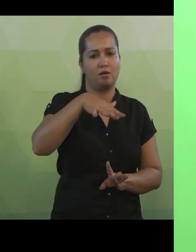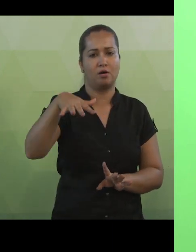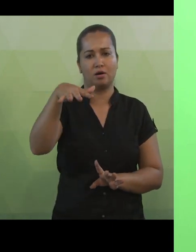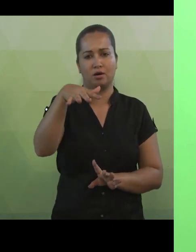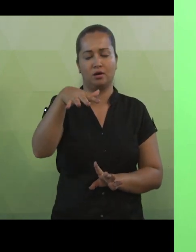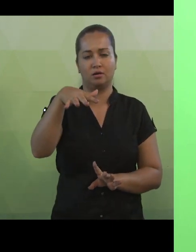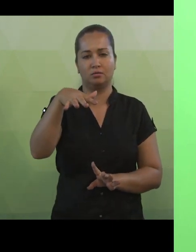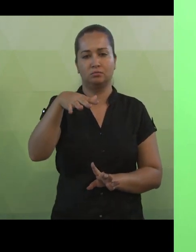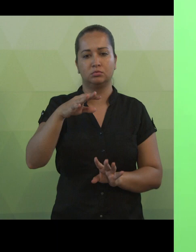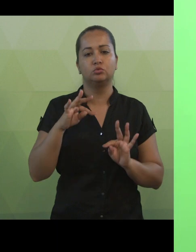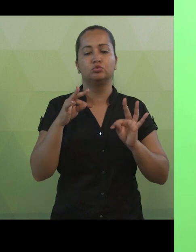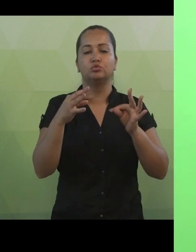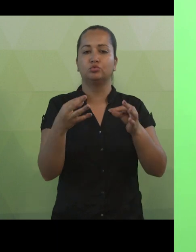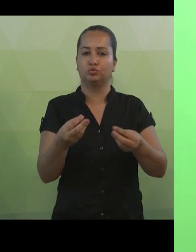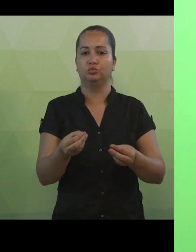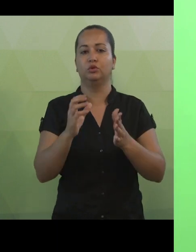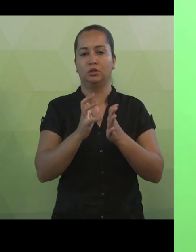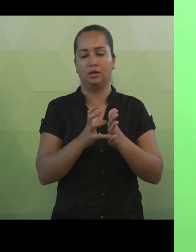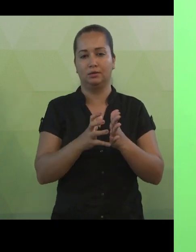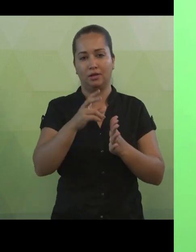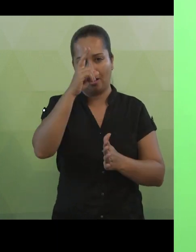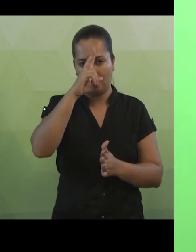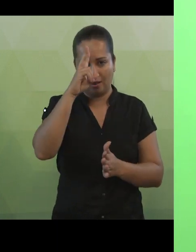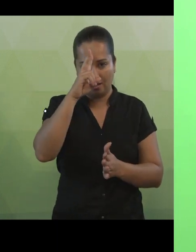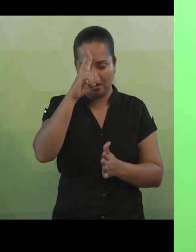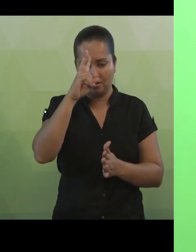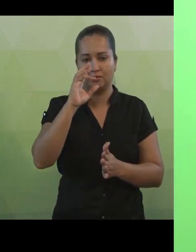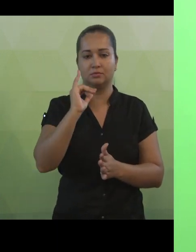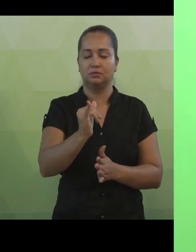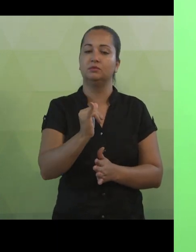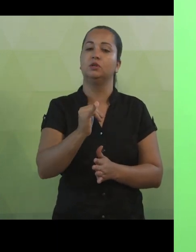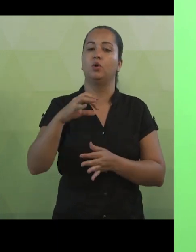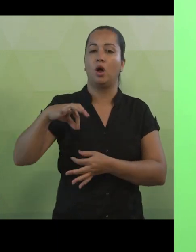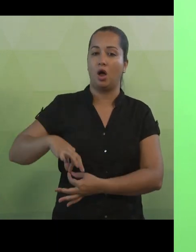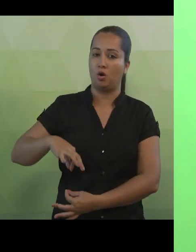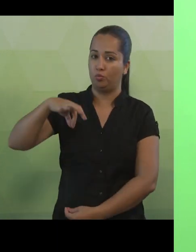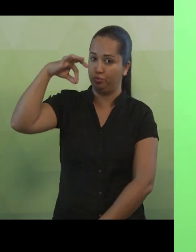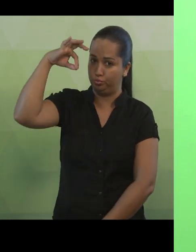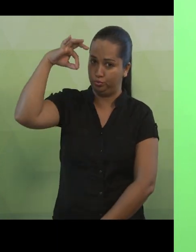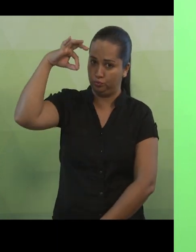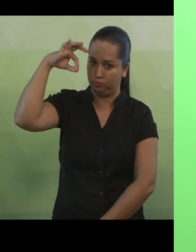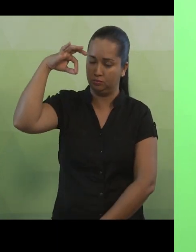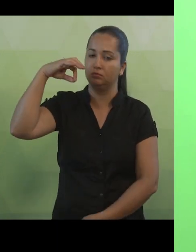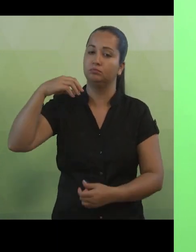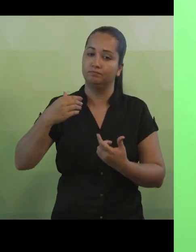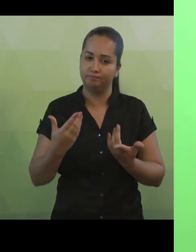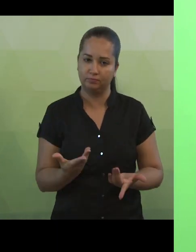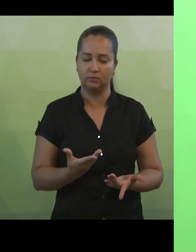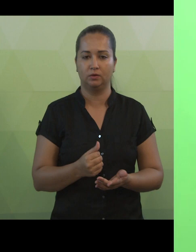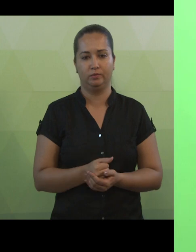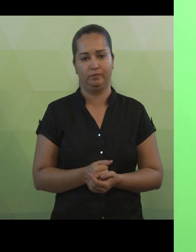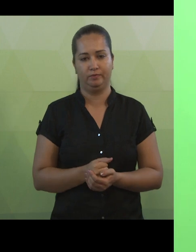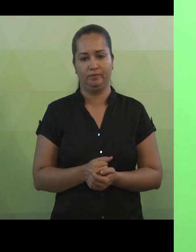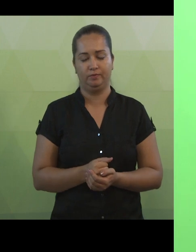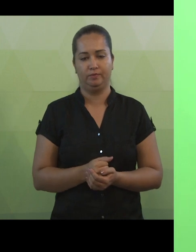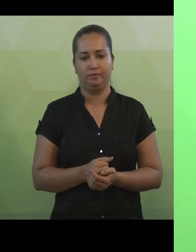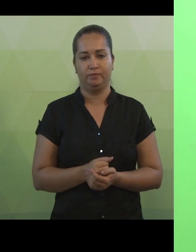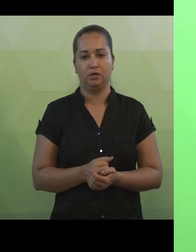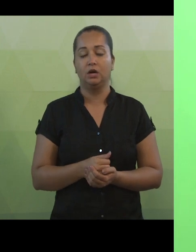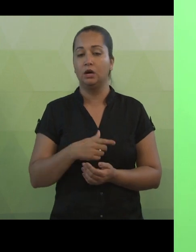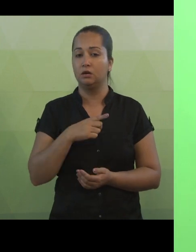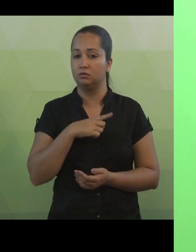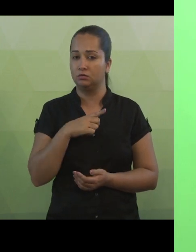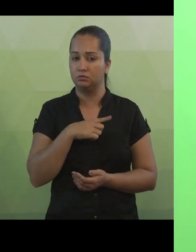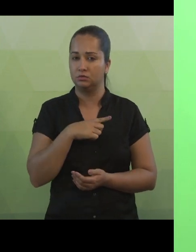de dados. Lembramos o exemplo da altura citado anteriormente. Basicamente, existem dois tipos de integridade em um banco de dados.